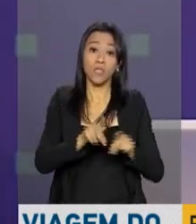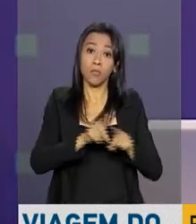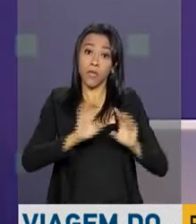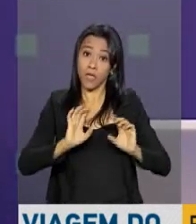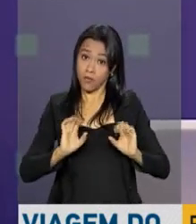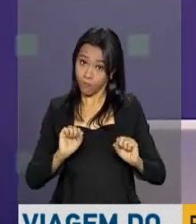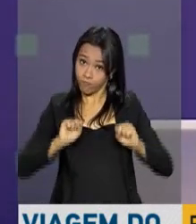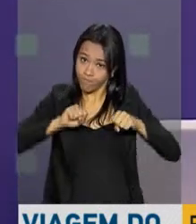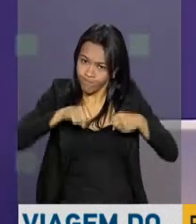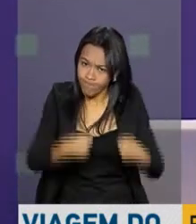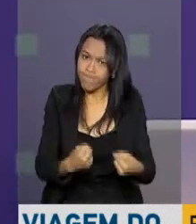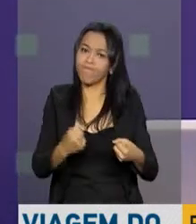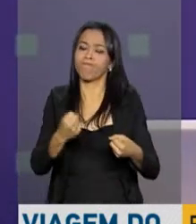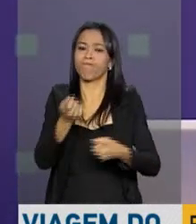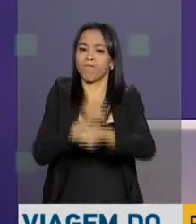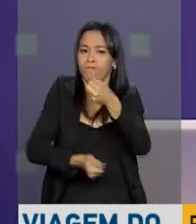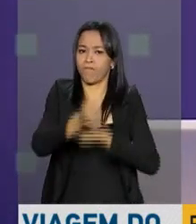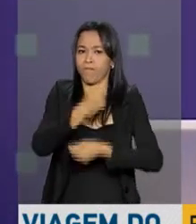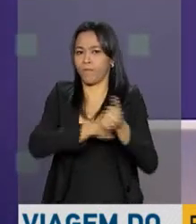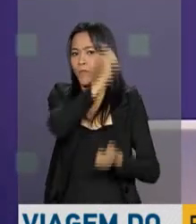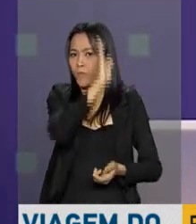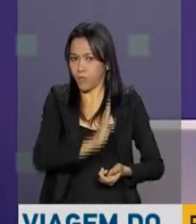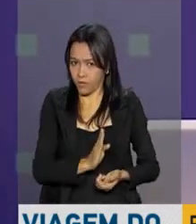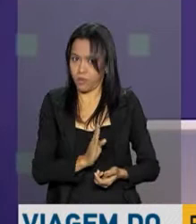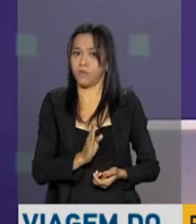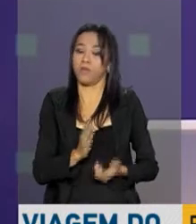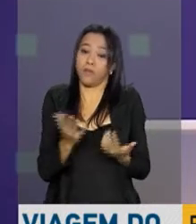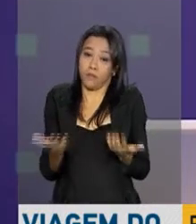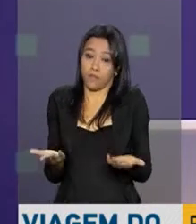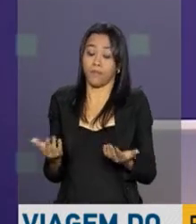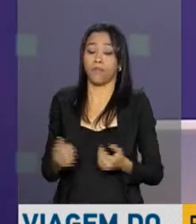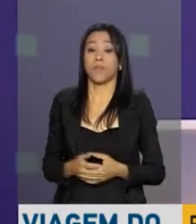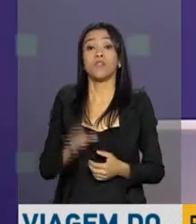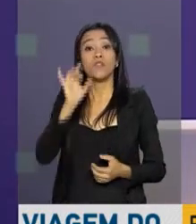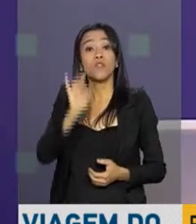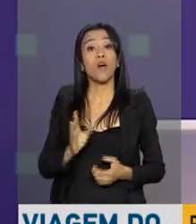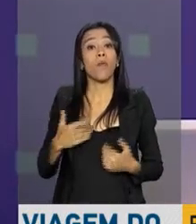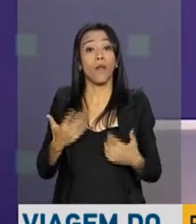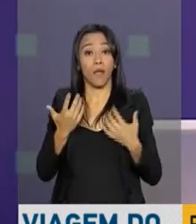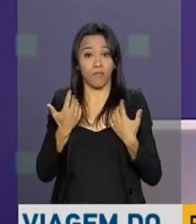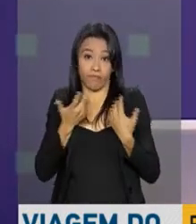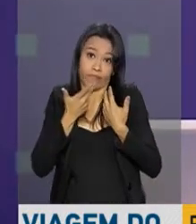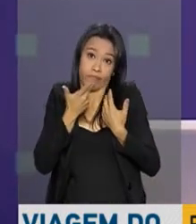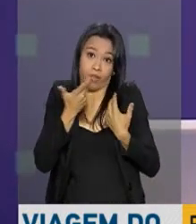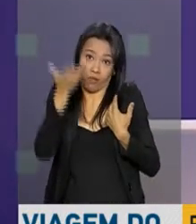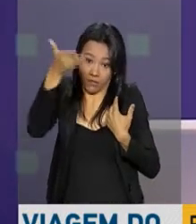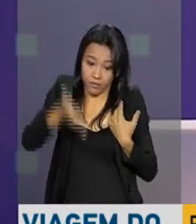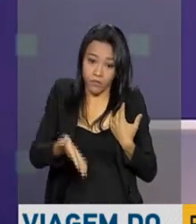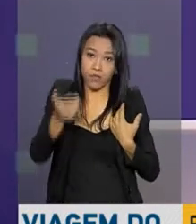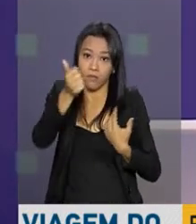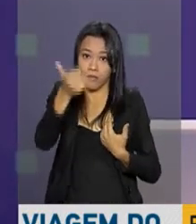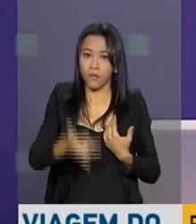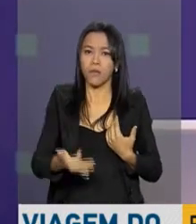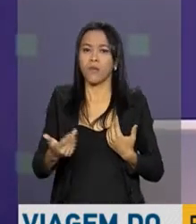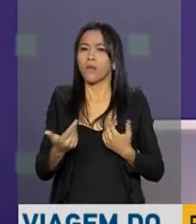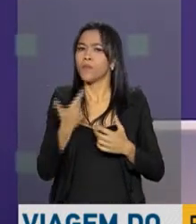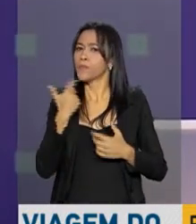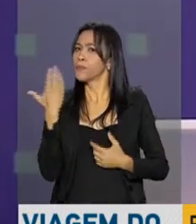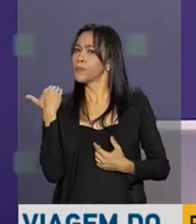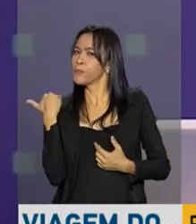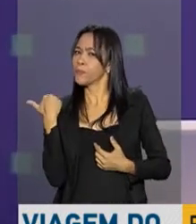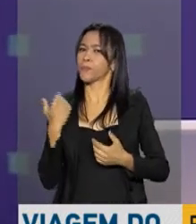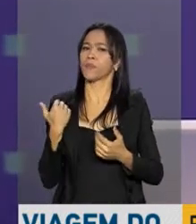crescimento econômico no Brasil. Aliás, só para registrar, dados muito